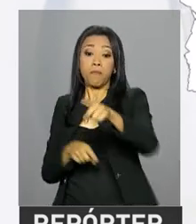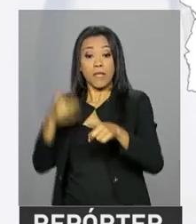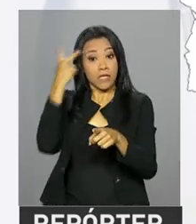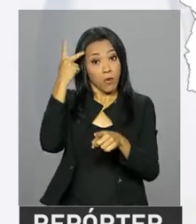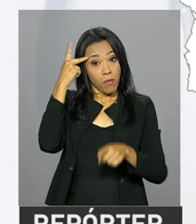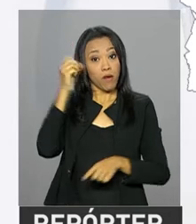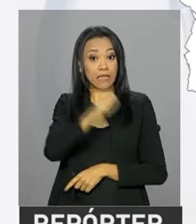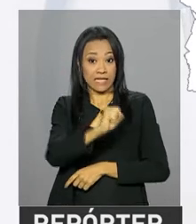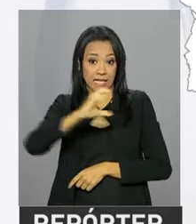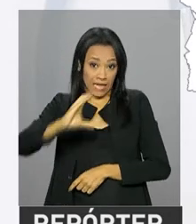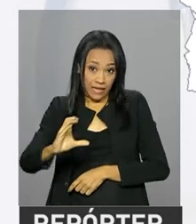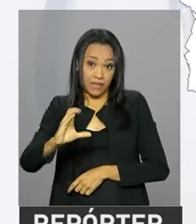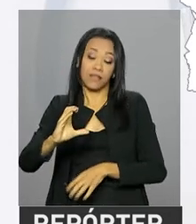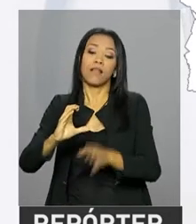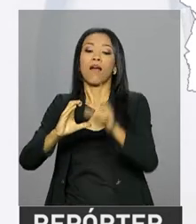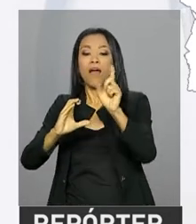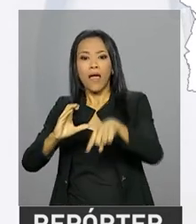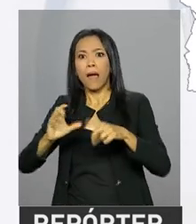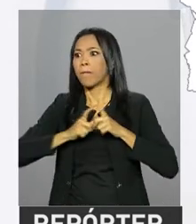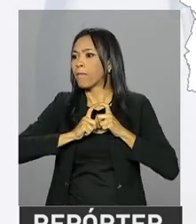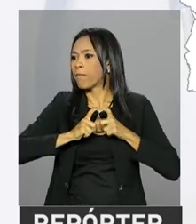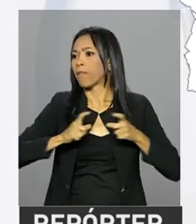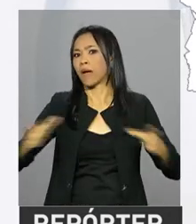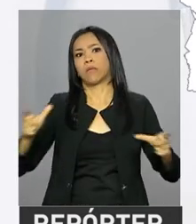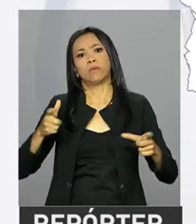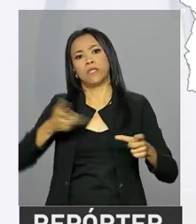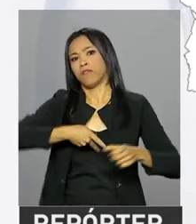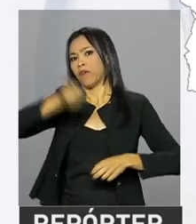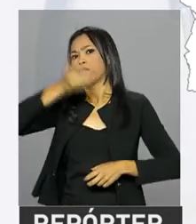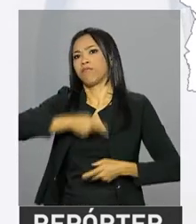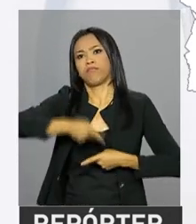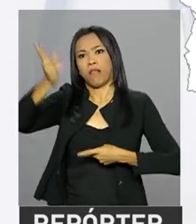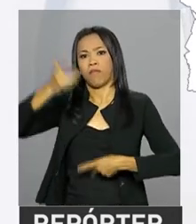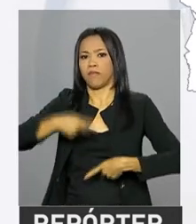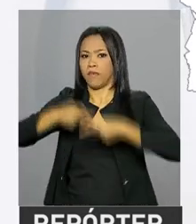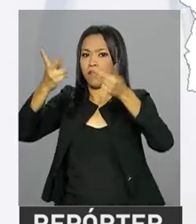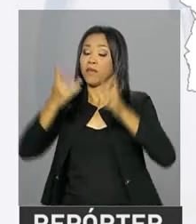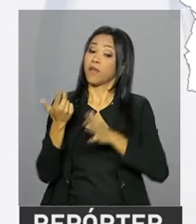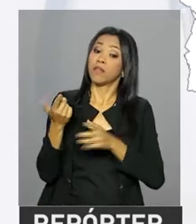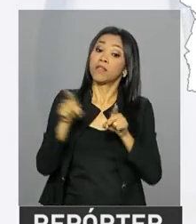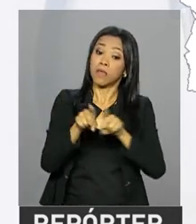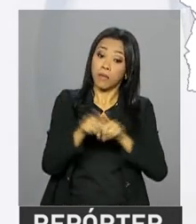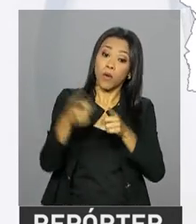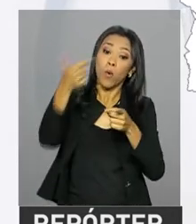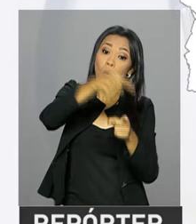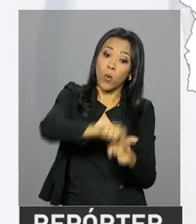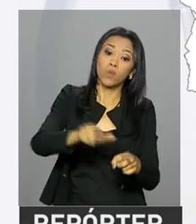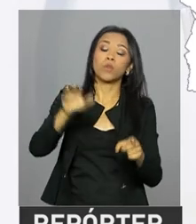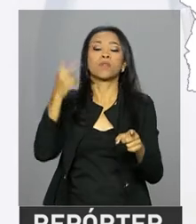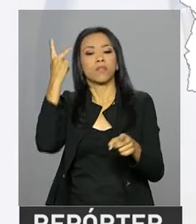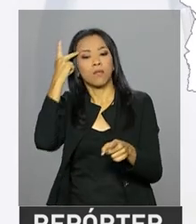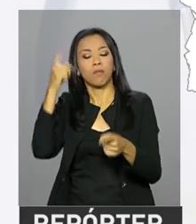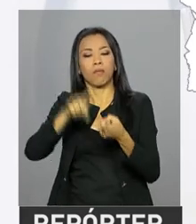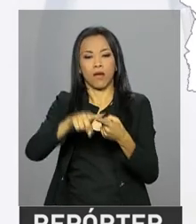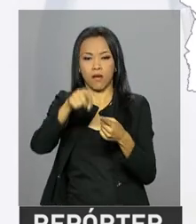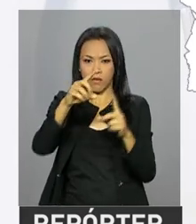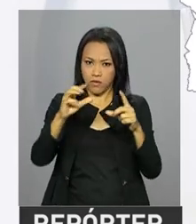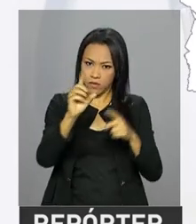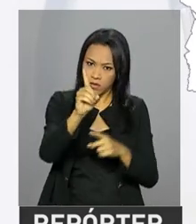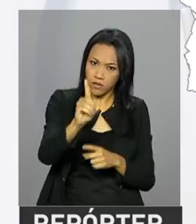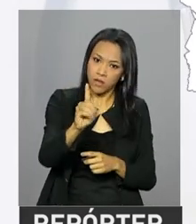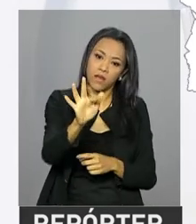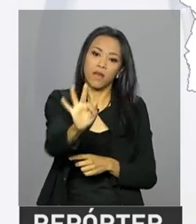os estados de onde saíram a maior quantidade de órgãos por outro lado são paulo pernambuco distrito federal